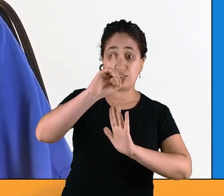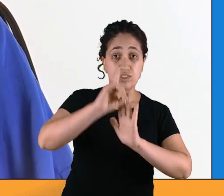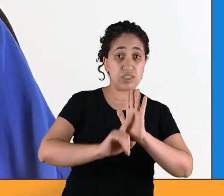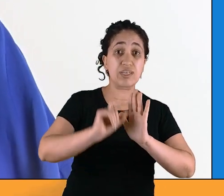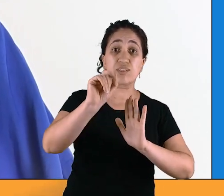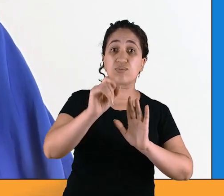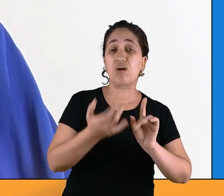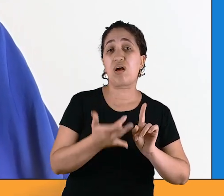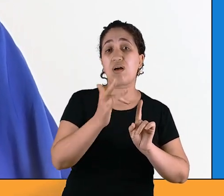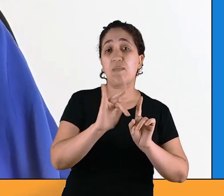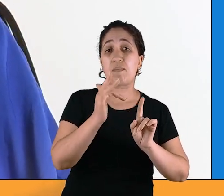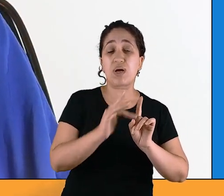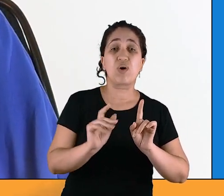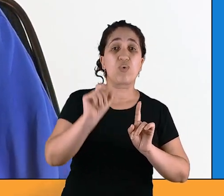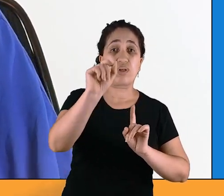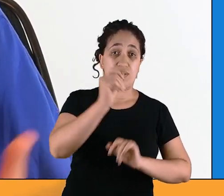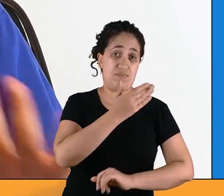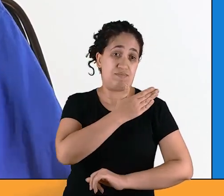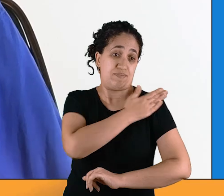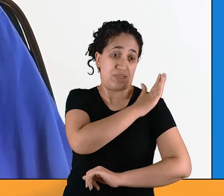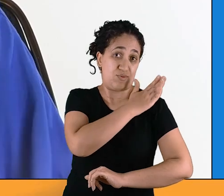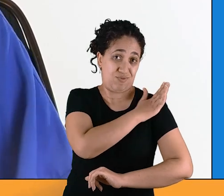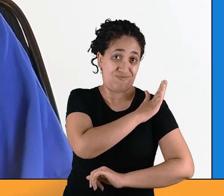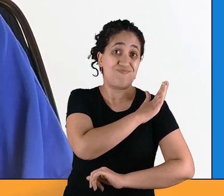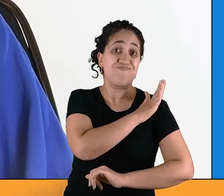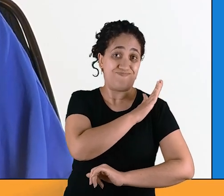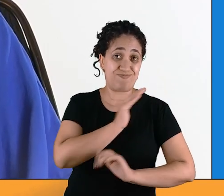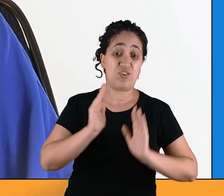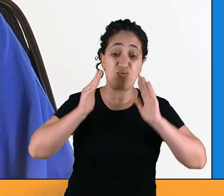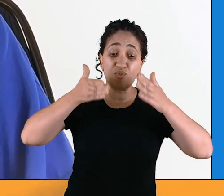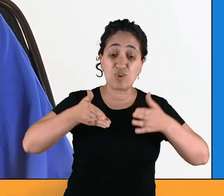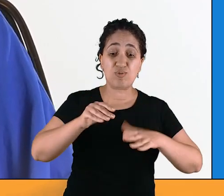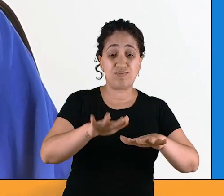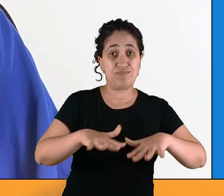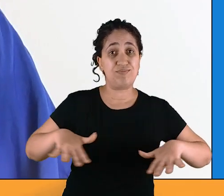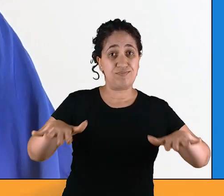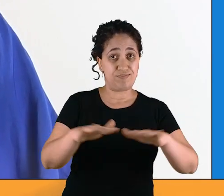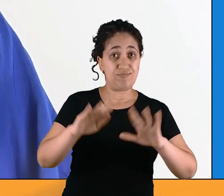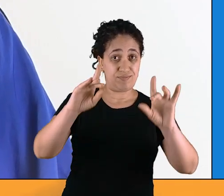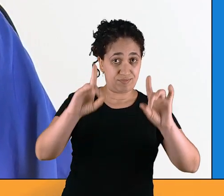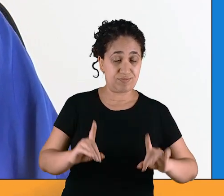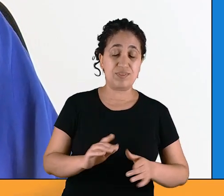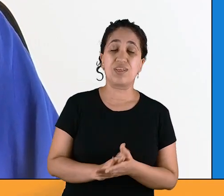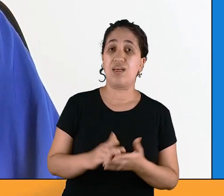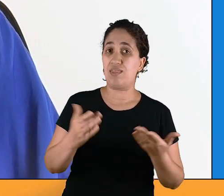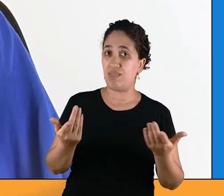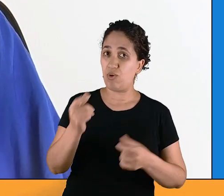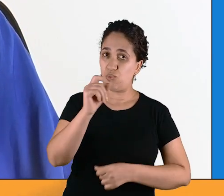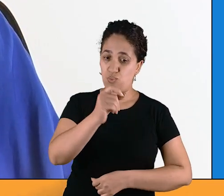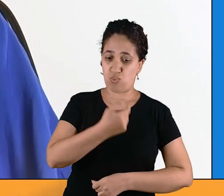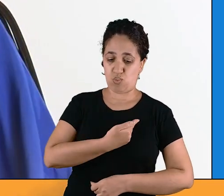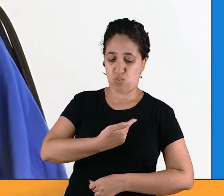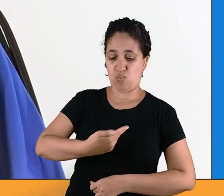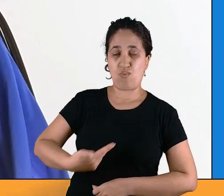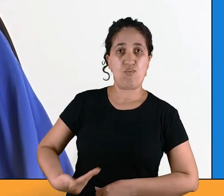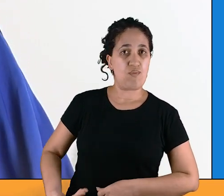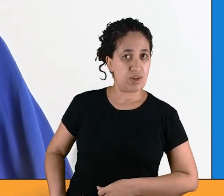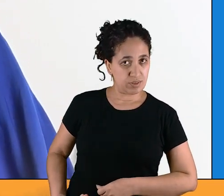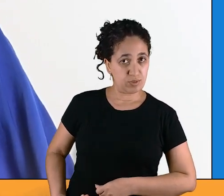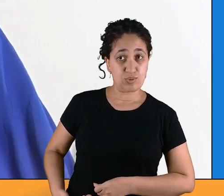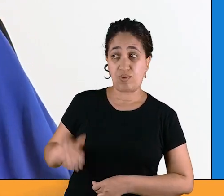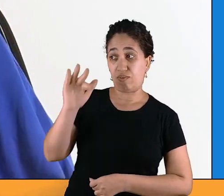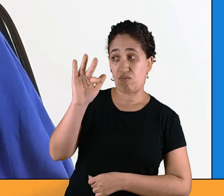sobre o que é capacitismo, que é o preconceito em relação a essa população. Então, uma vez que a gente tem um governo,